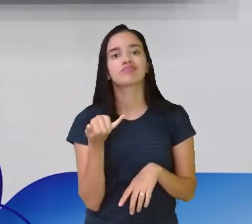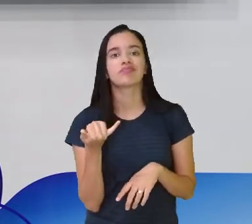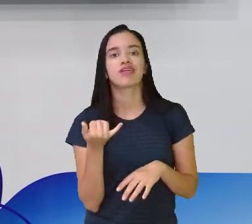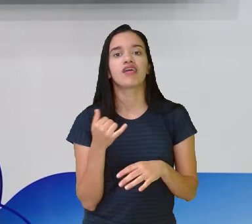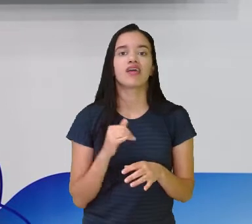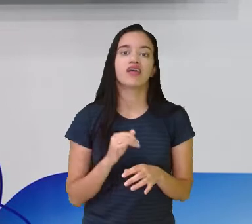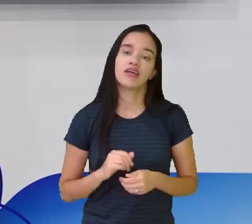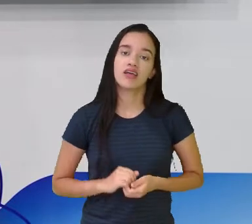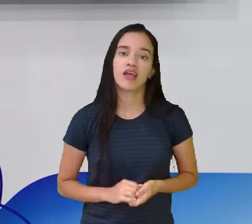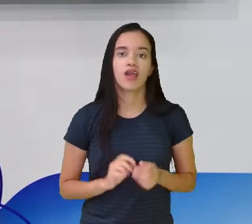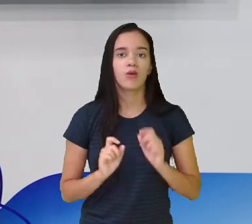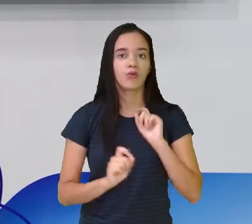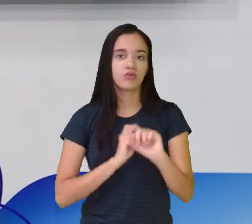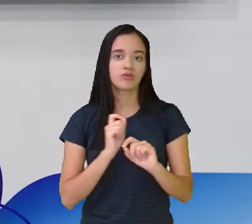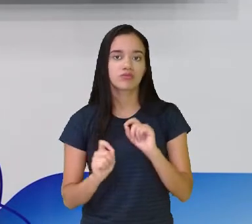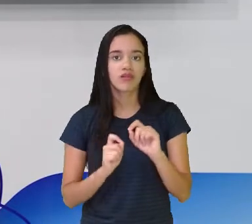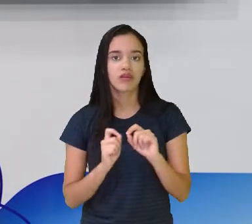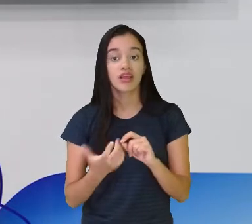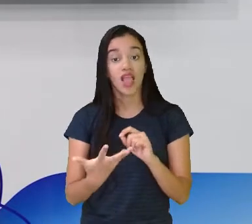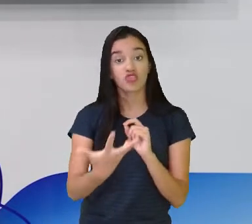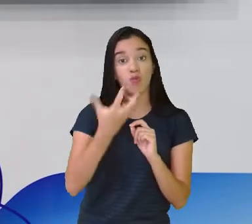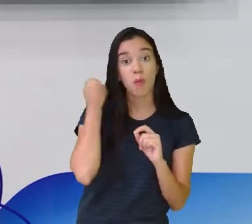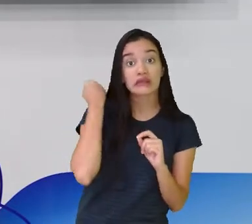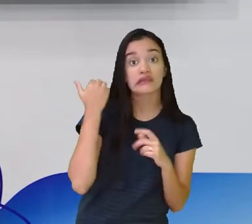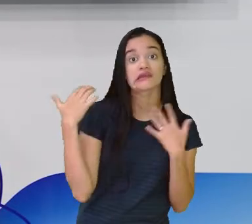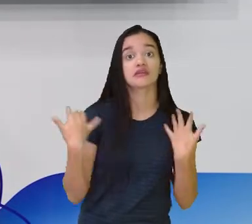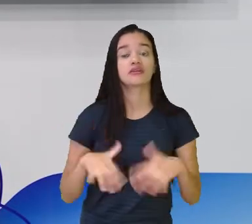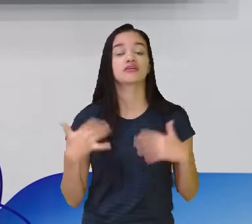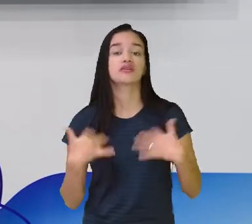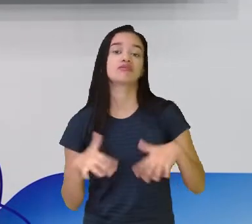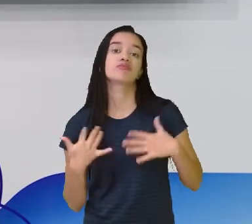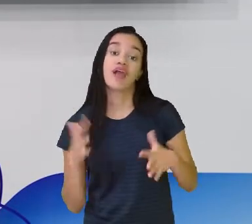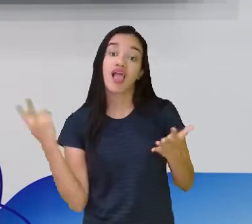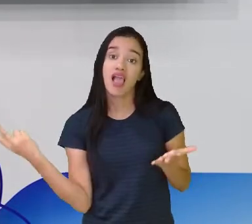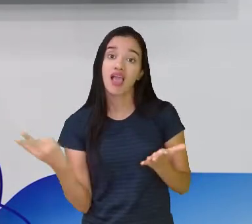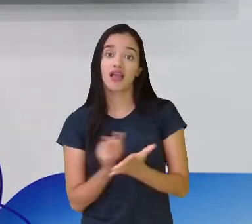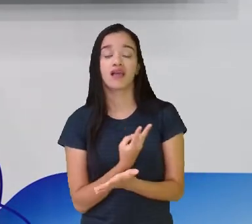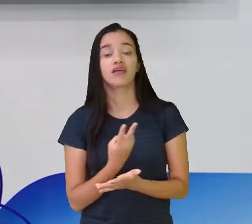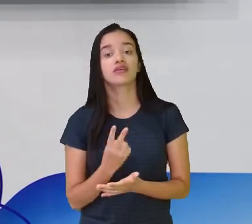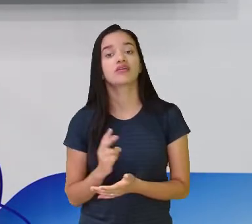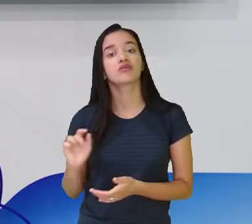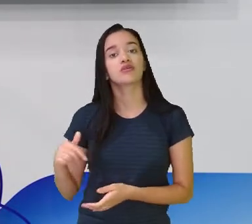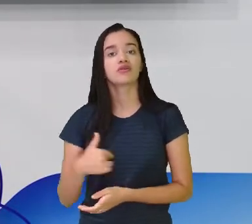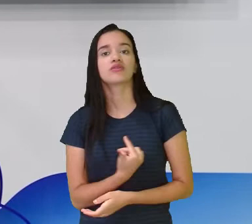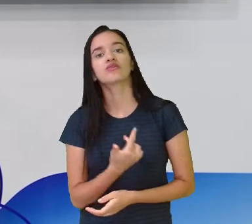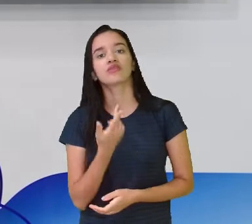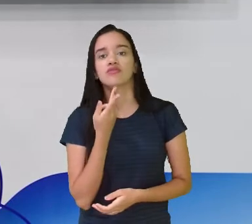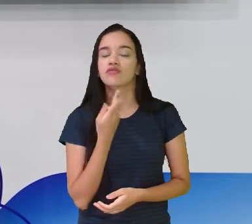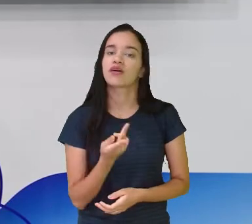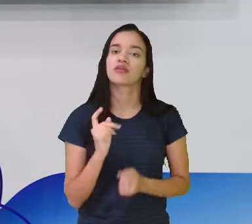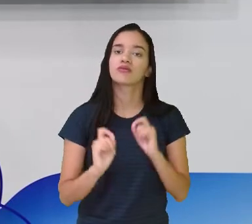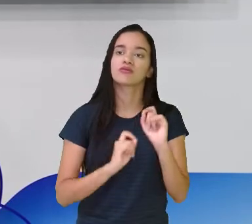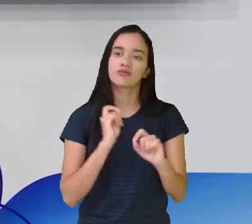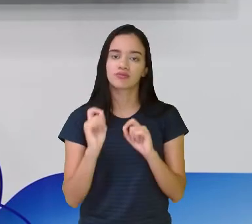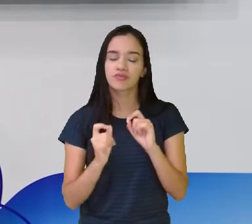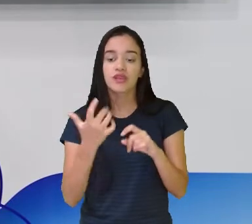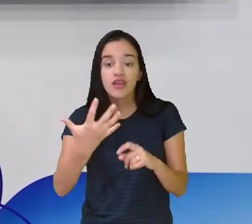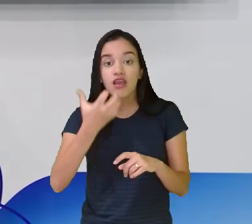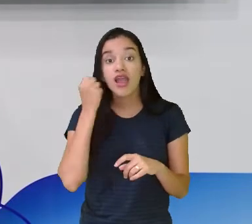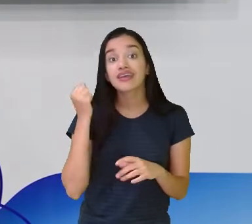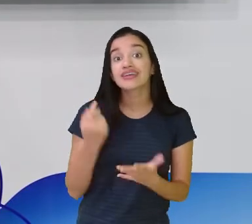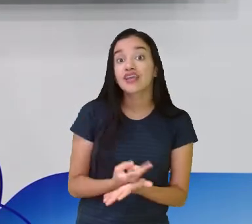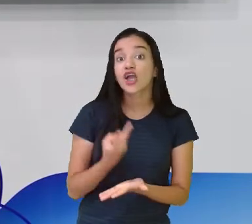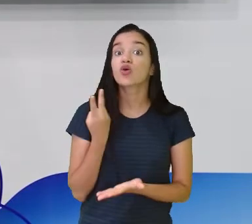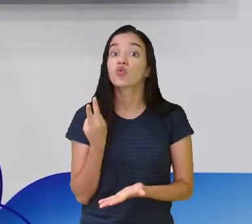muitas vezes são exploradas de forma incorreta. Quando a gente diz forma incorreta, é a exploração que